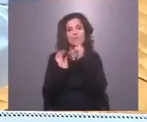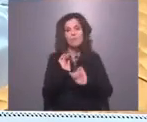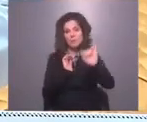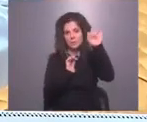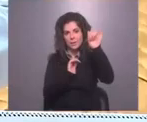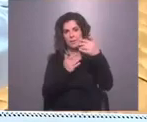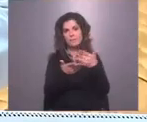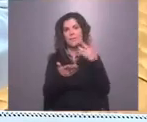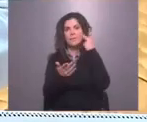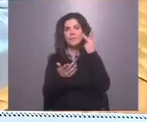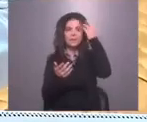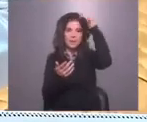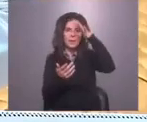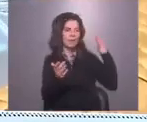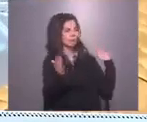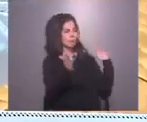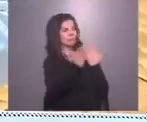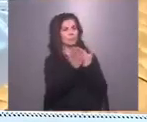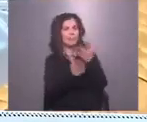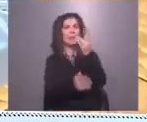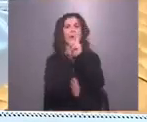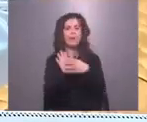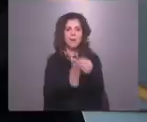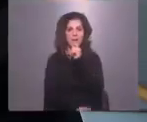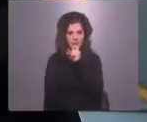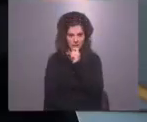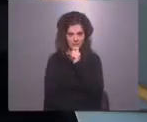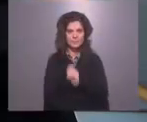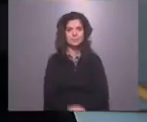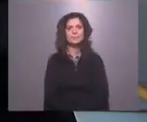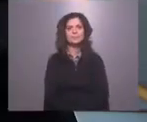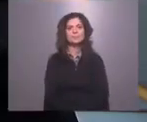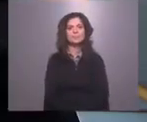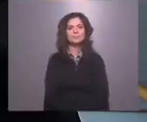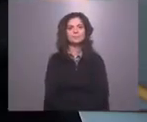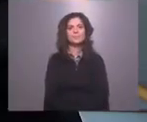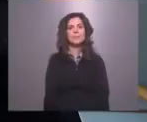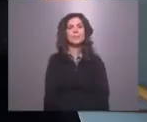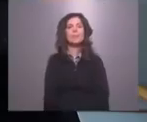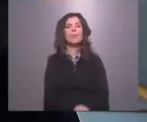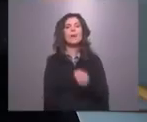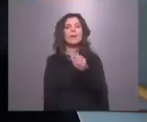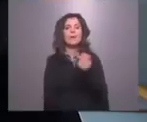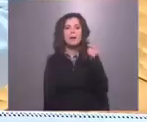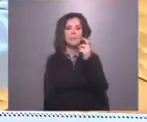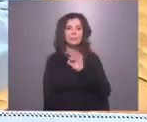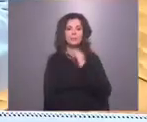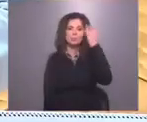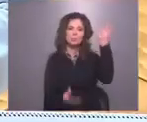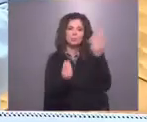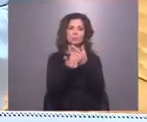Vós que viveis e reinais pelos séculos dos séculos. Amém. A paz do Senhor esteja sempre